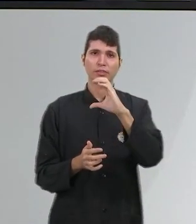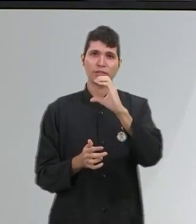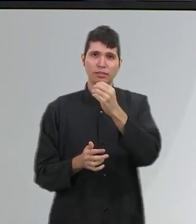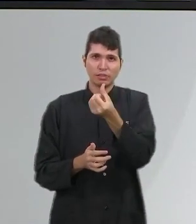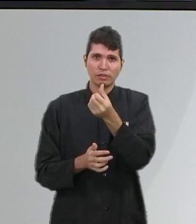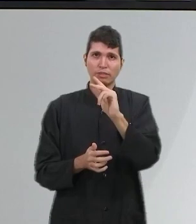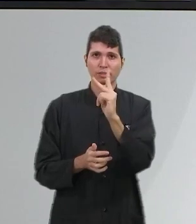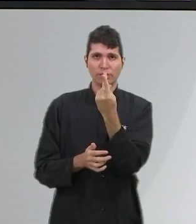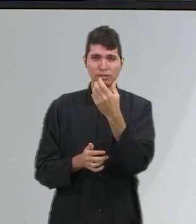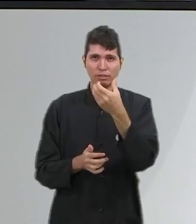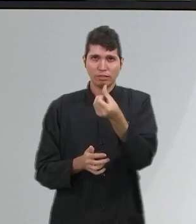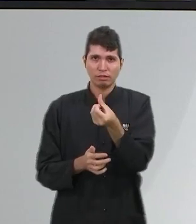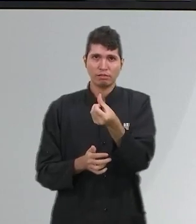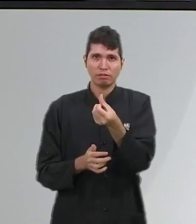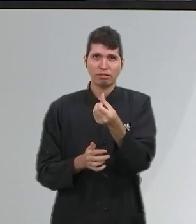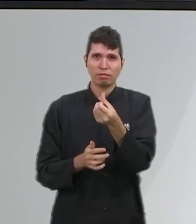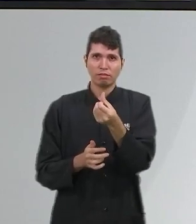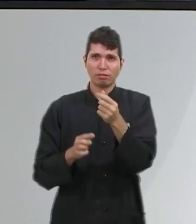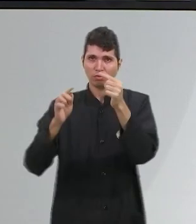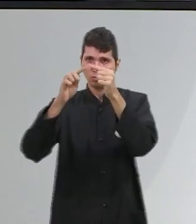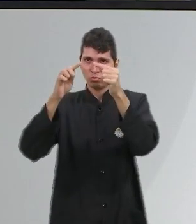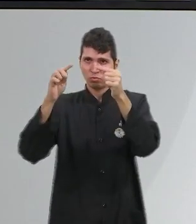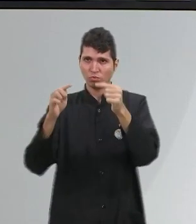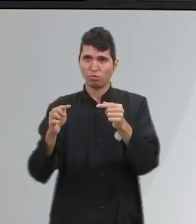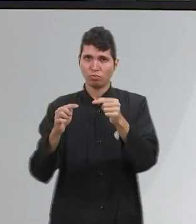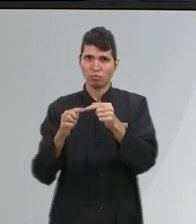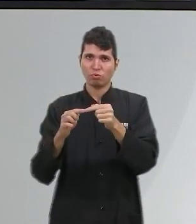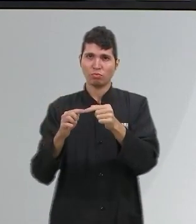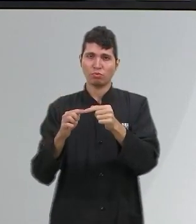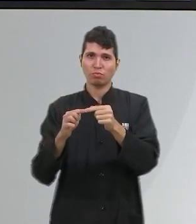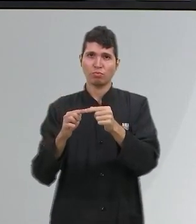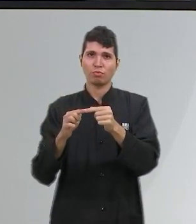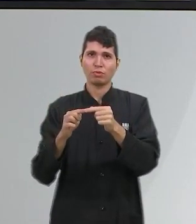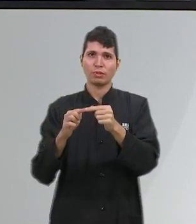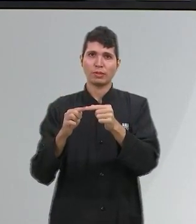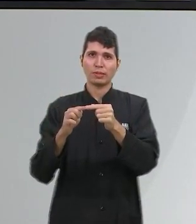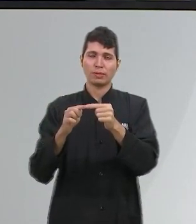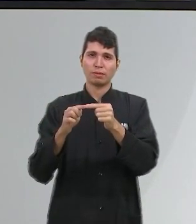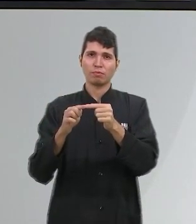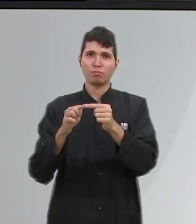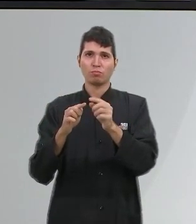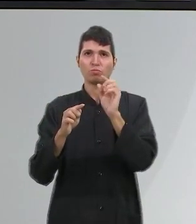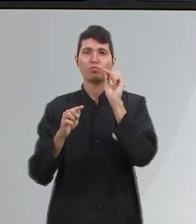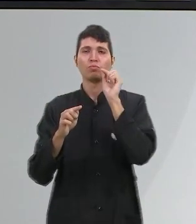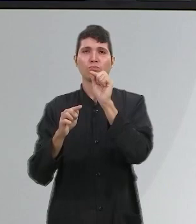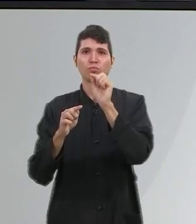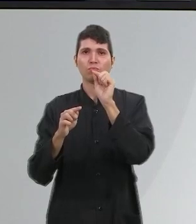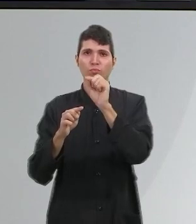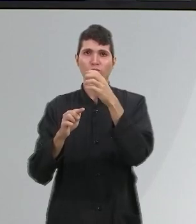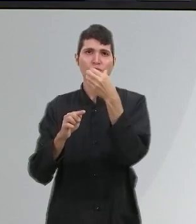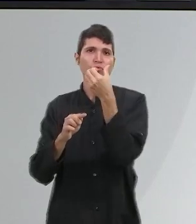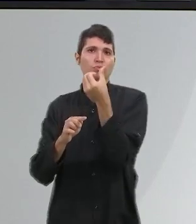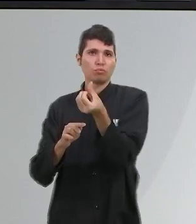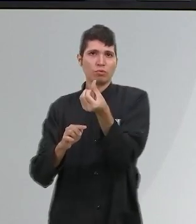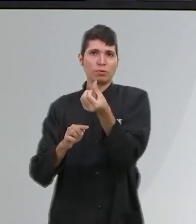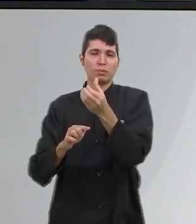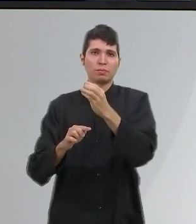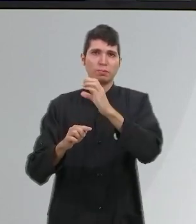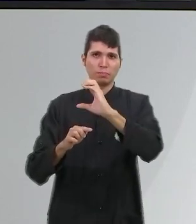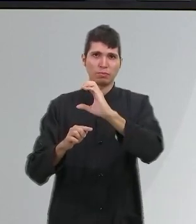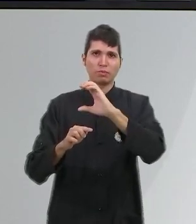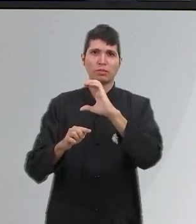C6H6. Ciclo fechado, tá? Um ciclo composto por 6 carbonos e